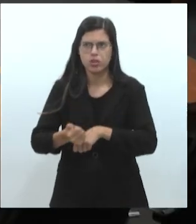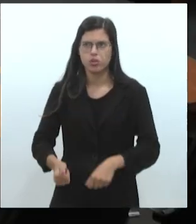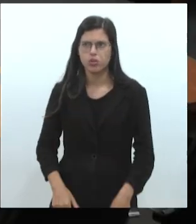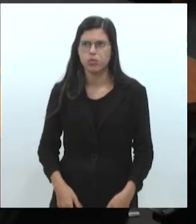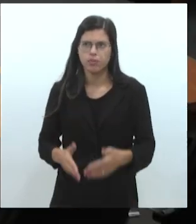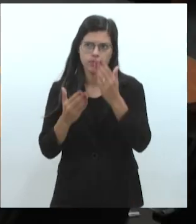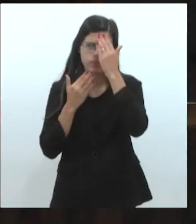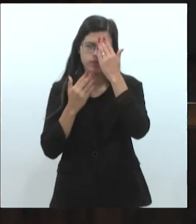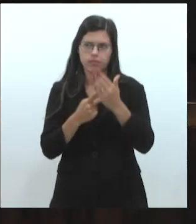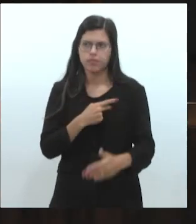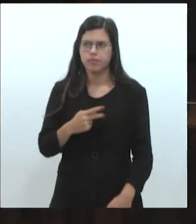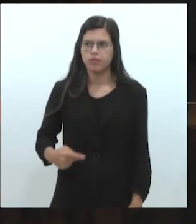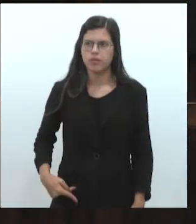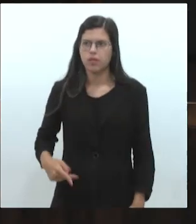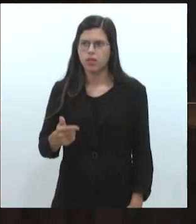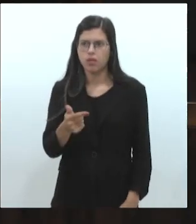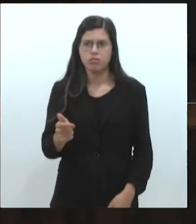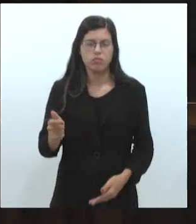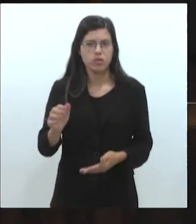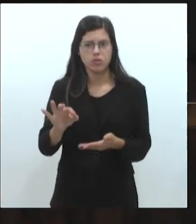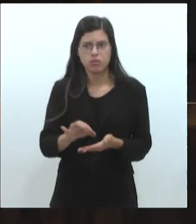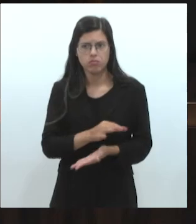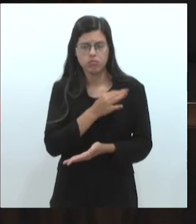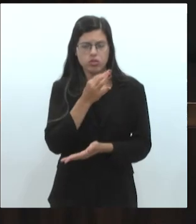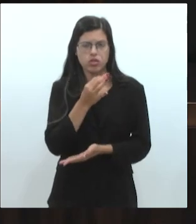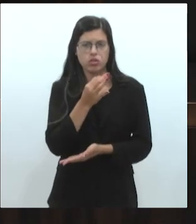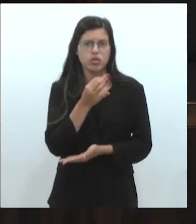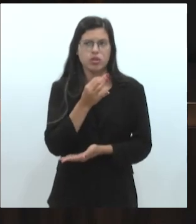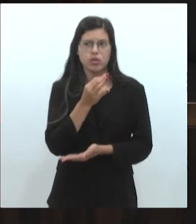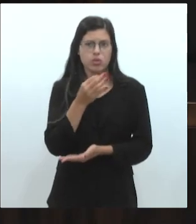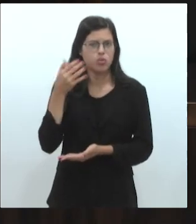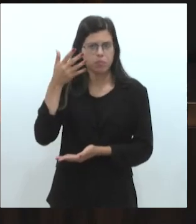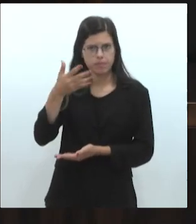Em não havendo mais oradores